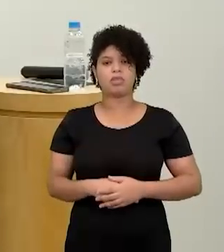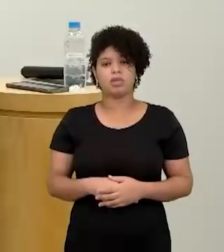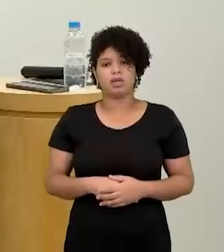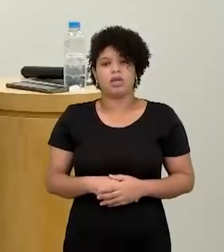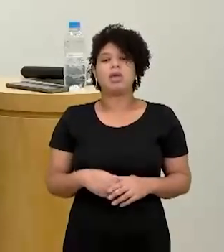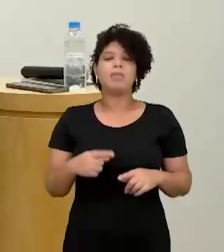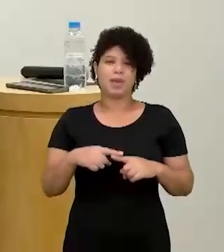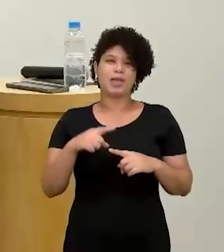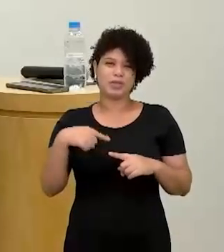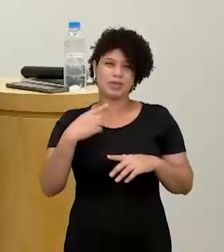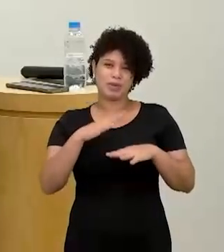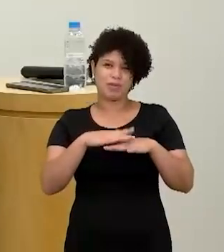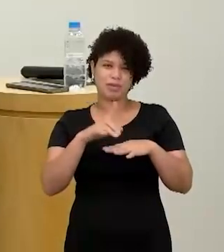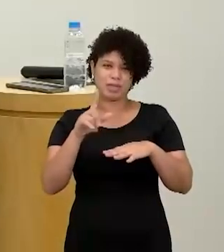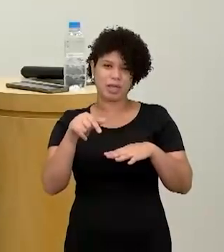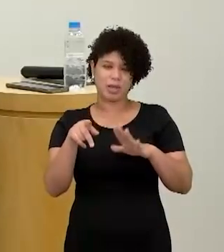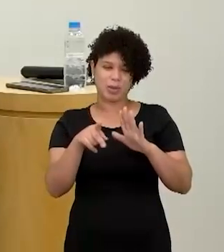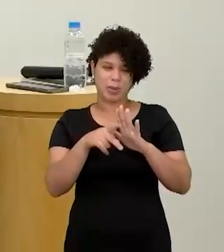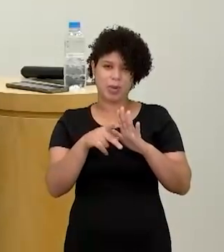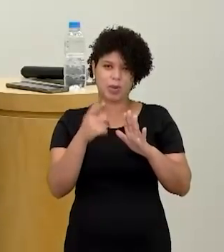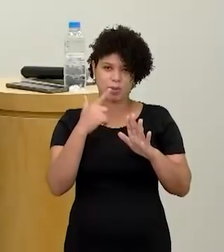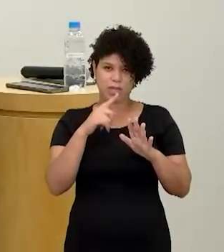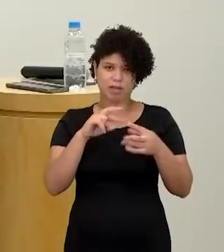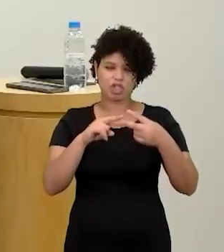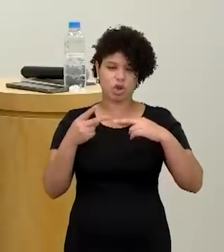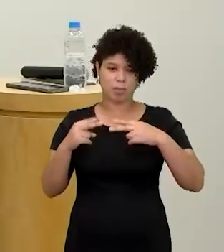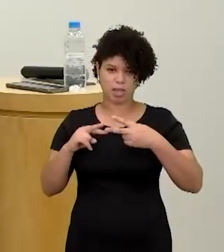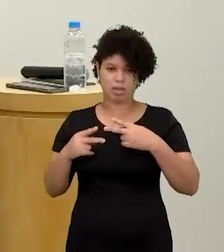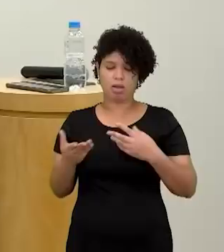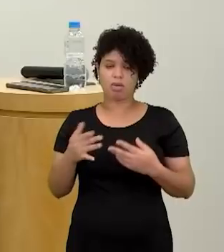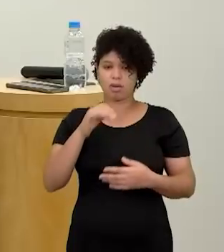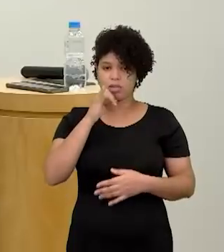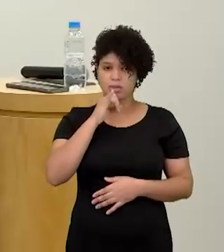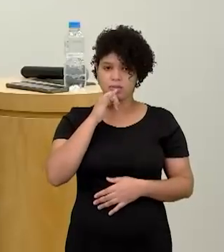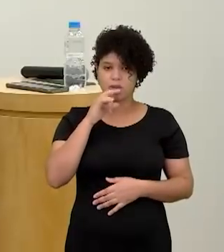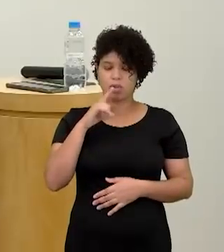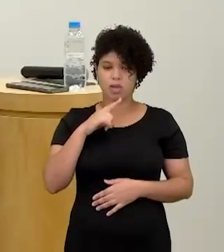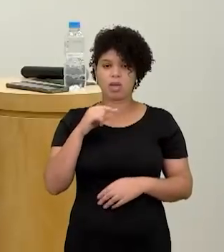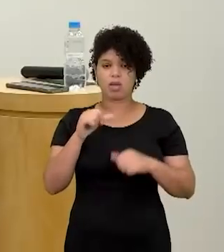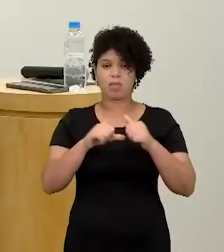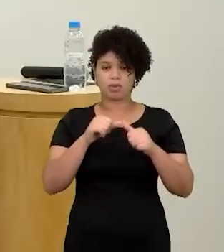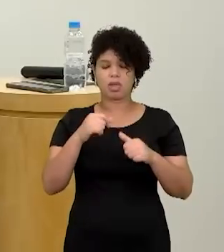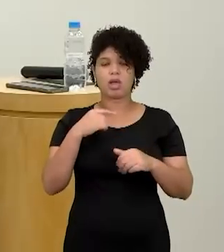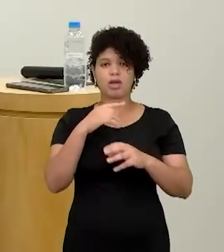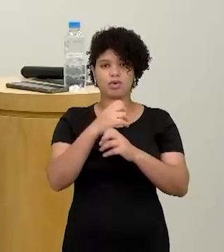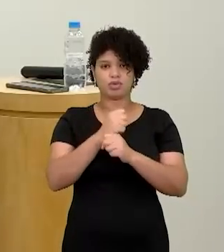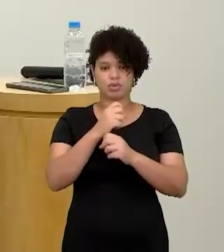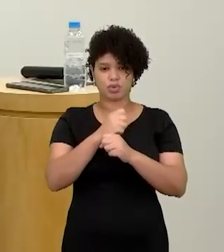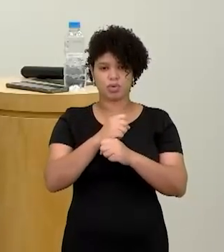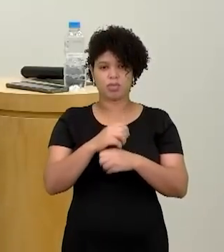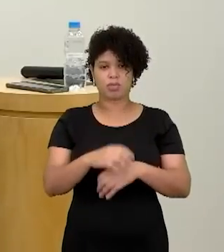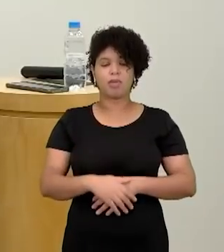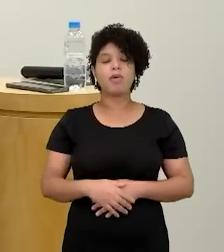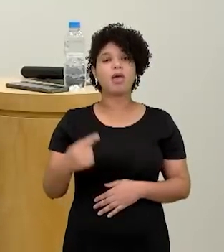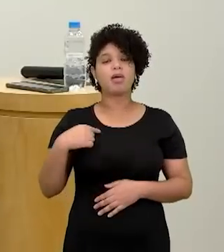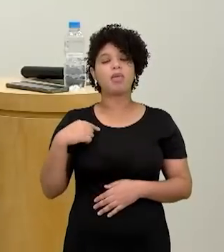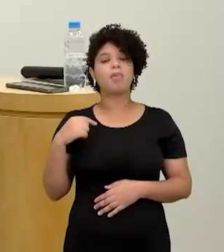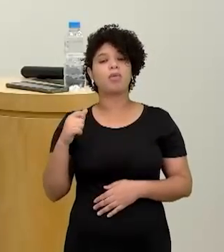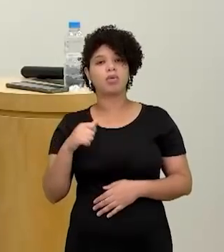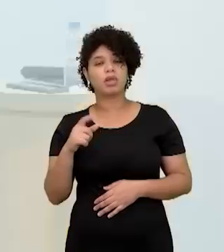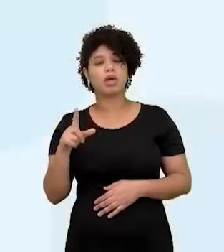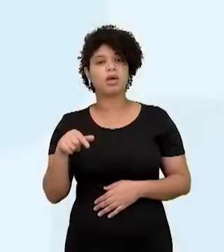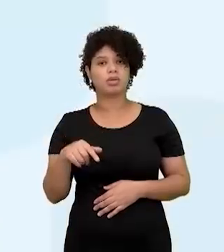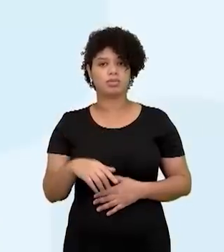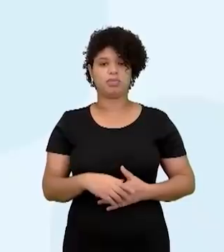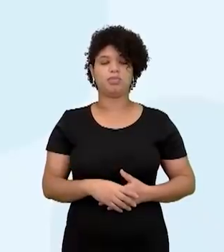a gente faz isso geometricamente, tá bom? Então, o que eu quero neste exemplo? Eu quero transformar numa conta que nem aqui embaixo, para poder transformar no